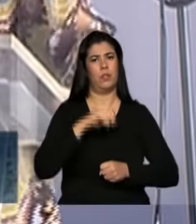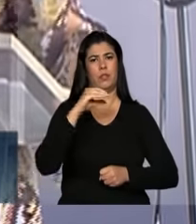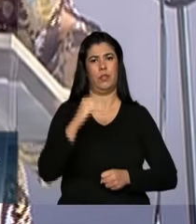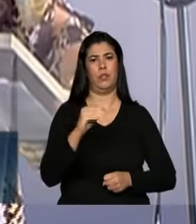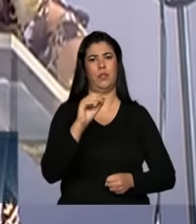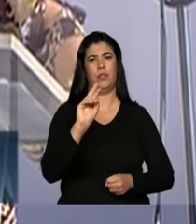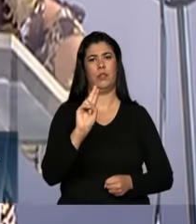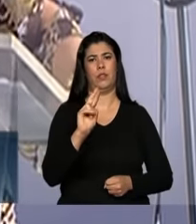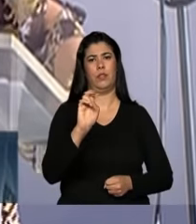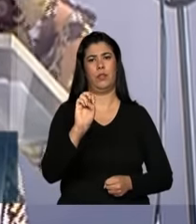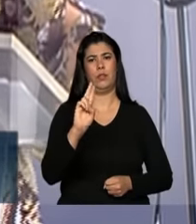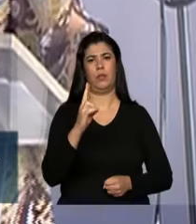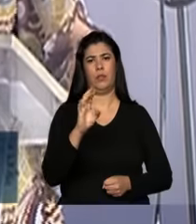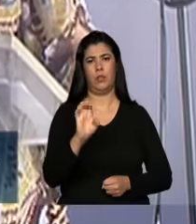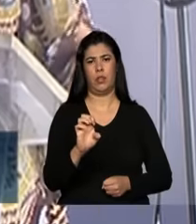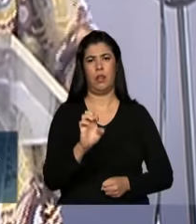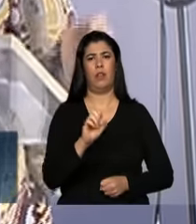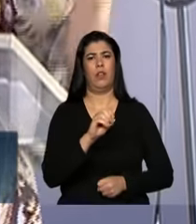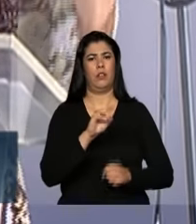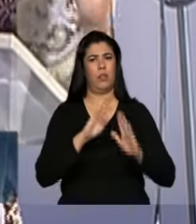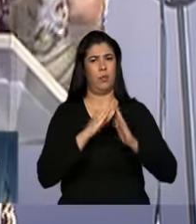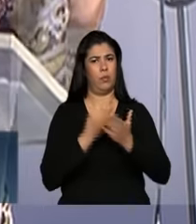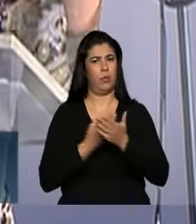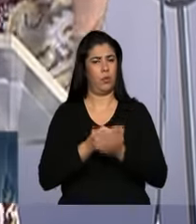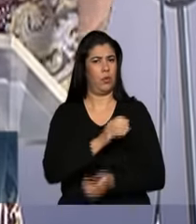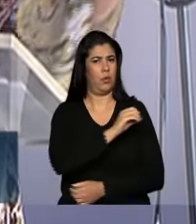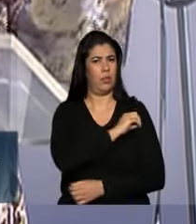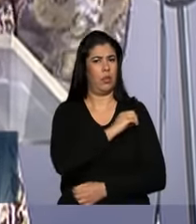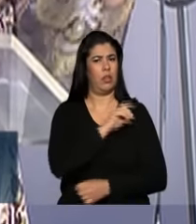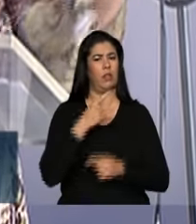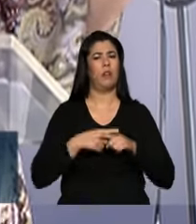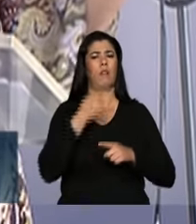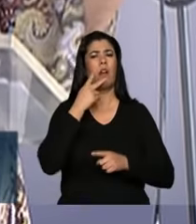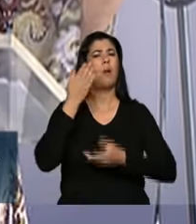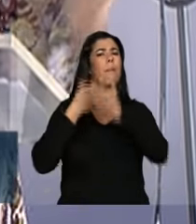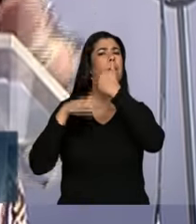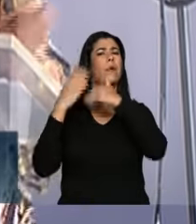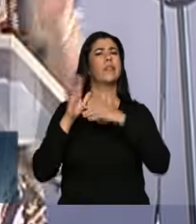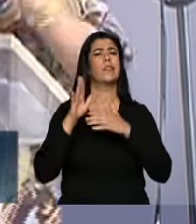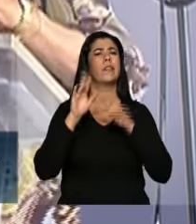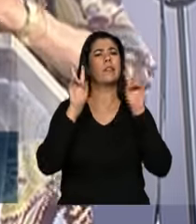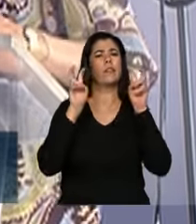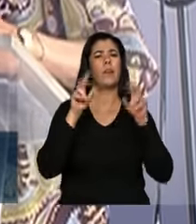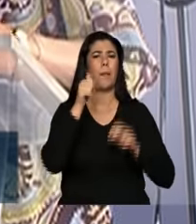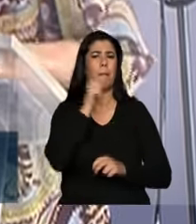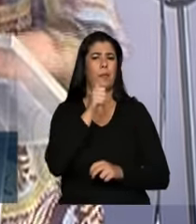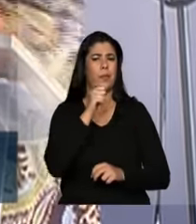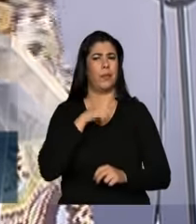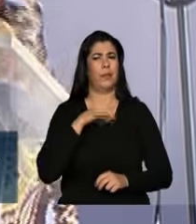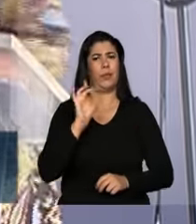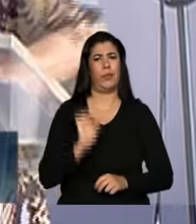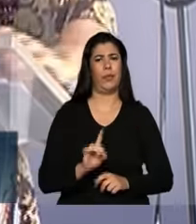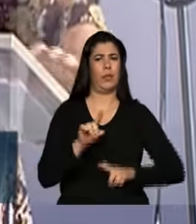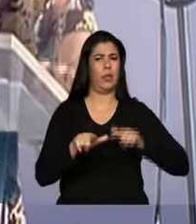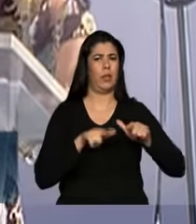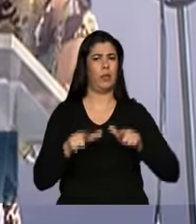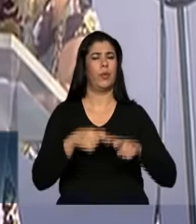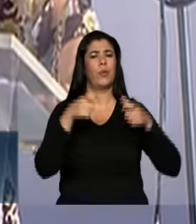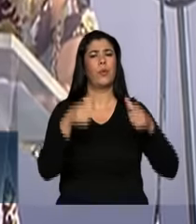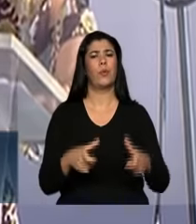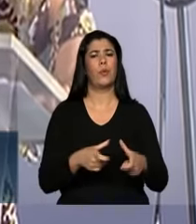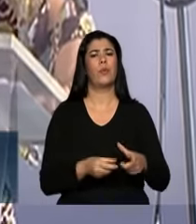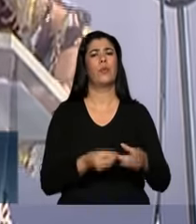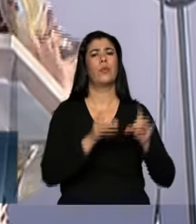No passado, era, a gente dizia, é que as mulheres têm direito de trabalhar e ter onde deixar